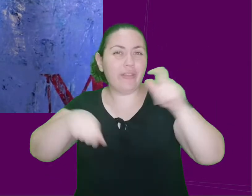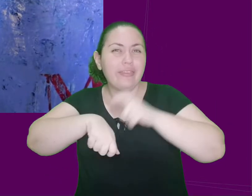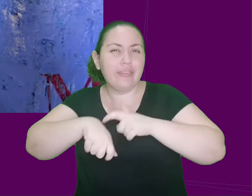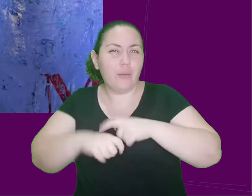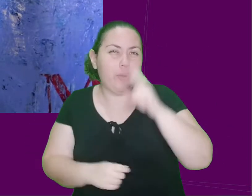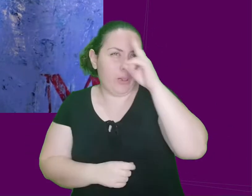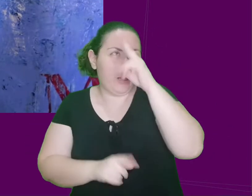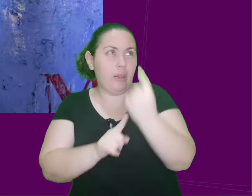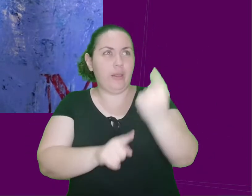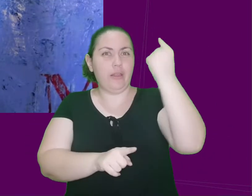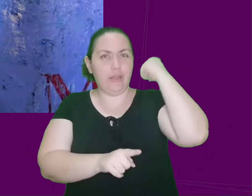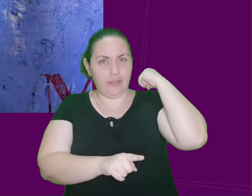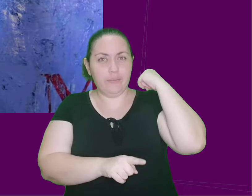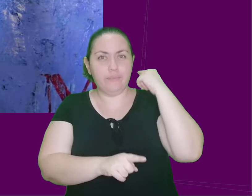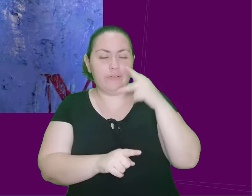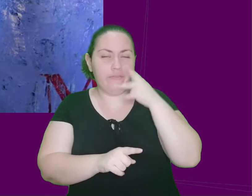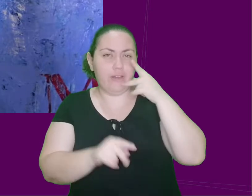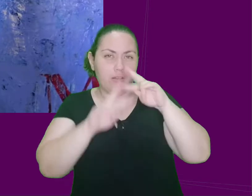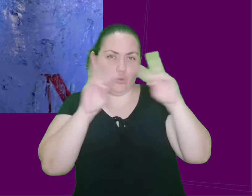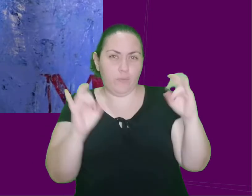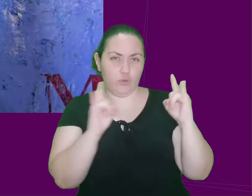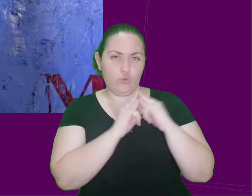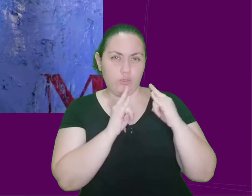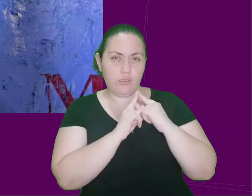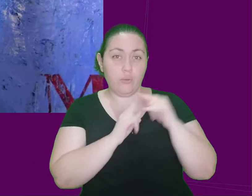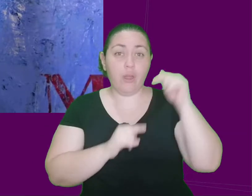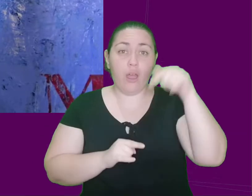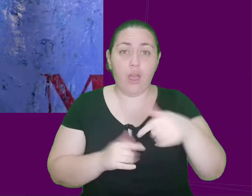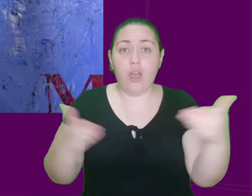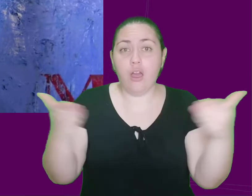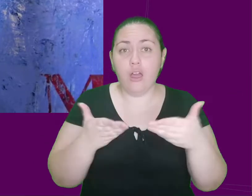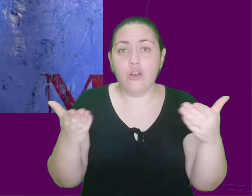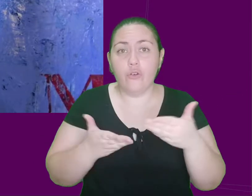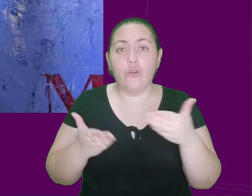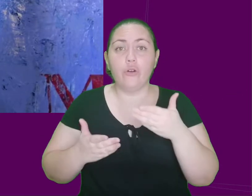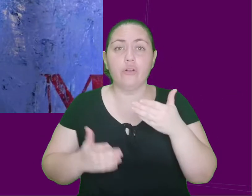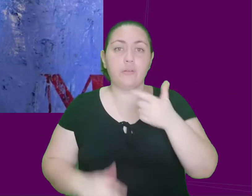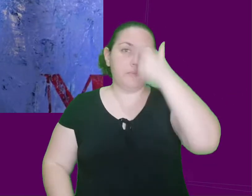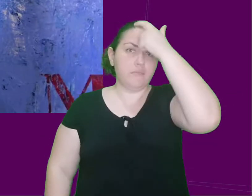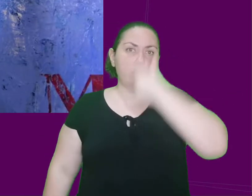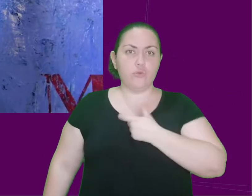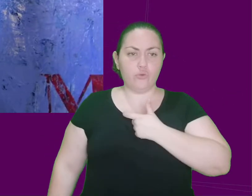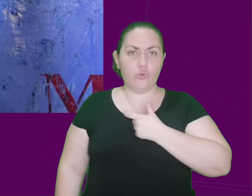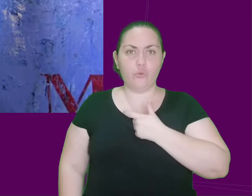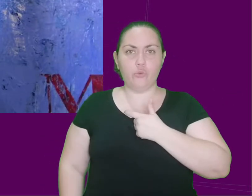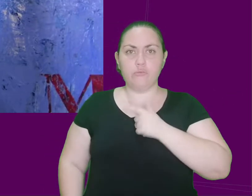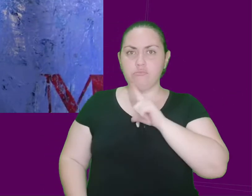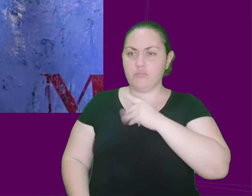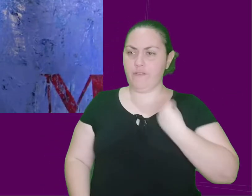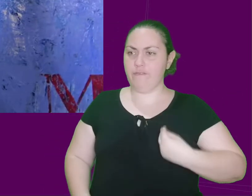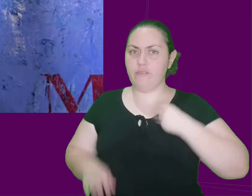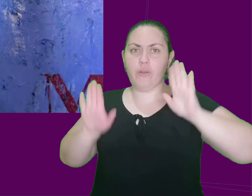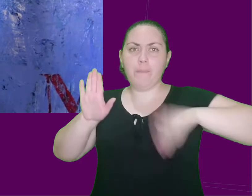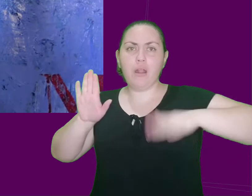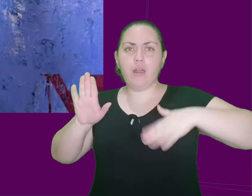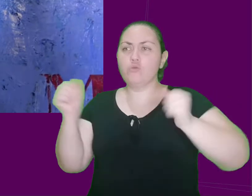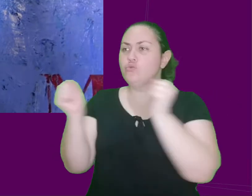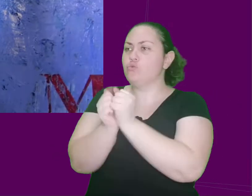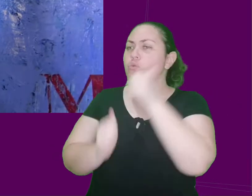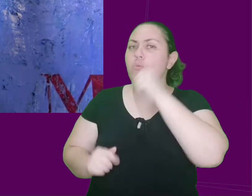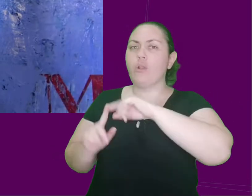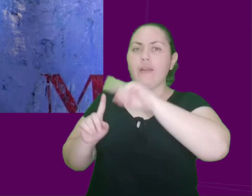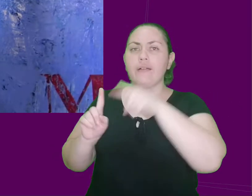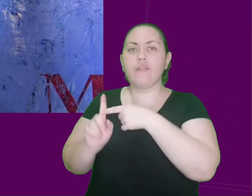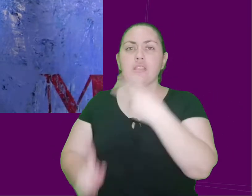do tempo rememorado, quando fala da instituição, esse sujeito está em uma praia, com a mulher grávida de